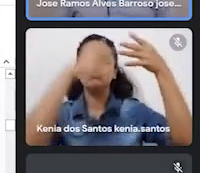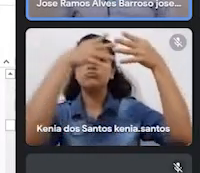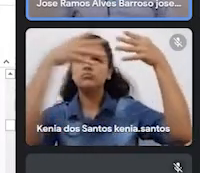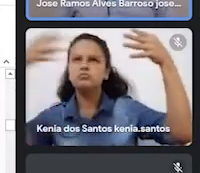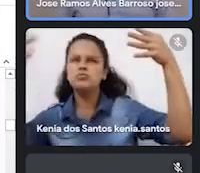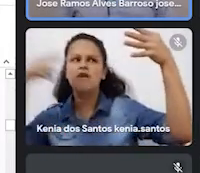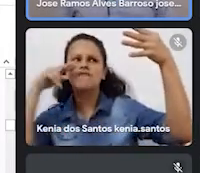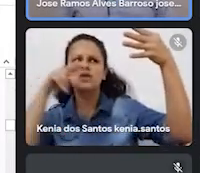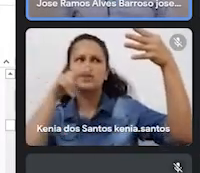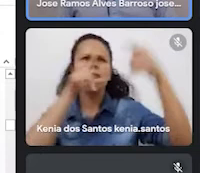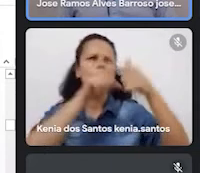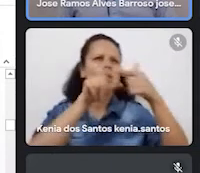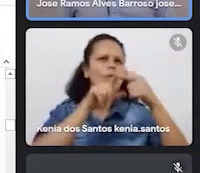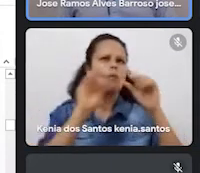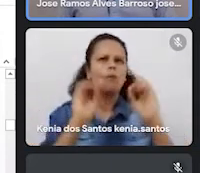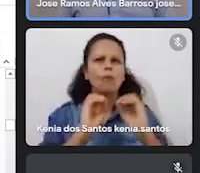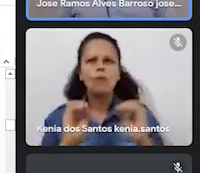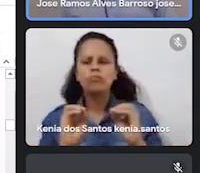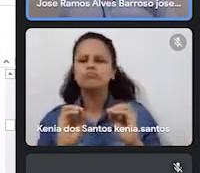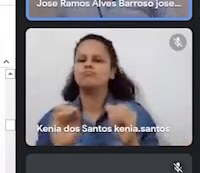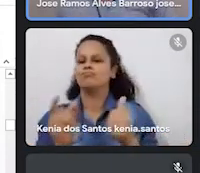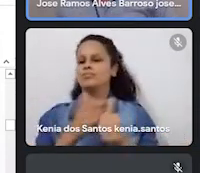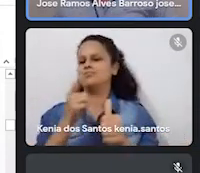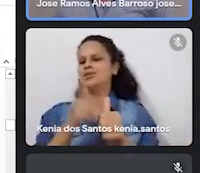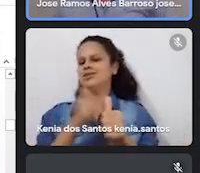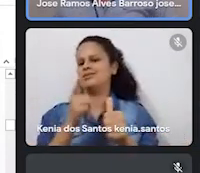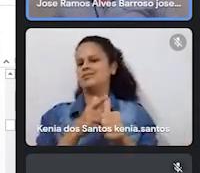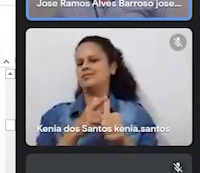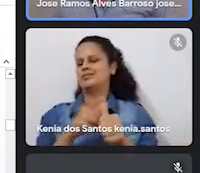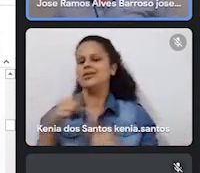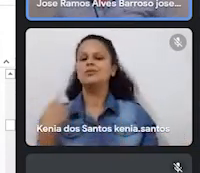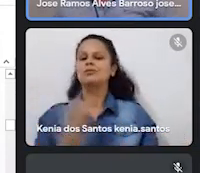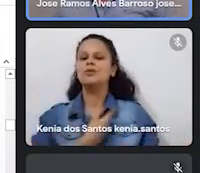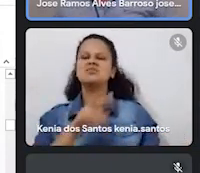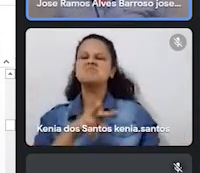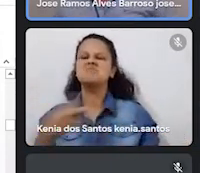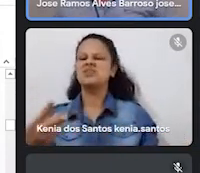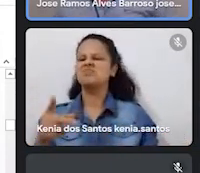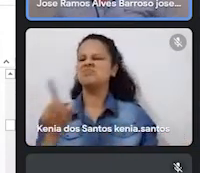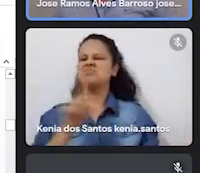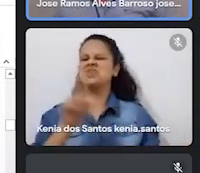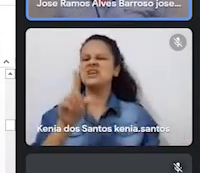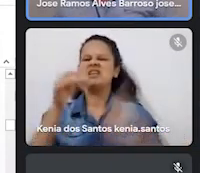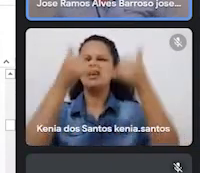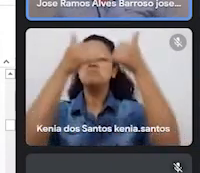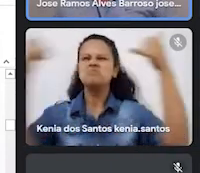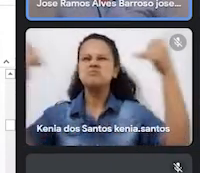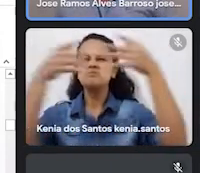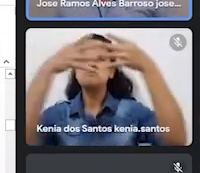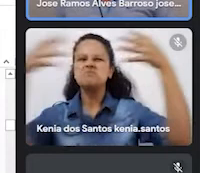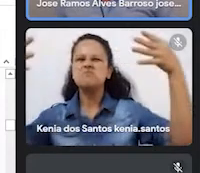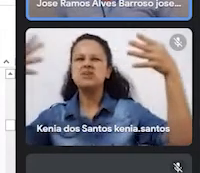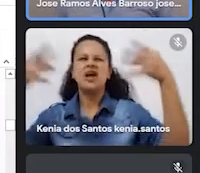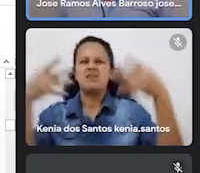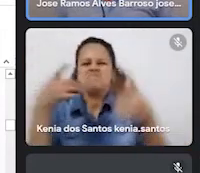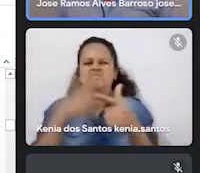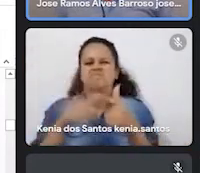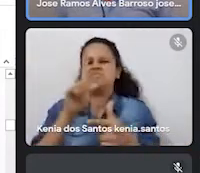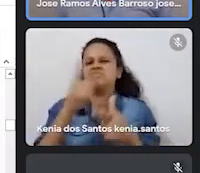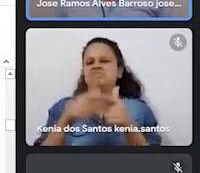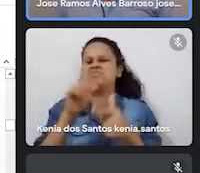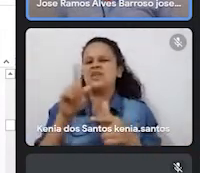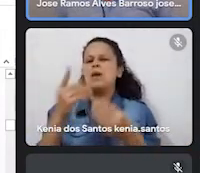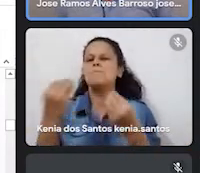curto, não. A gente pensava o quê? Não, correr circuito é perda de tempo. Às vezes,